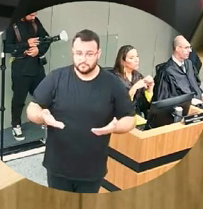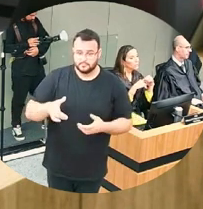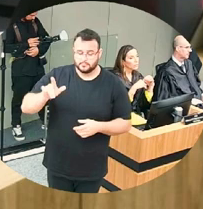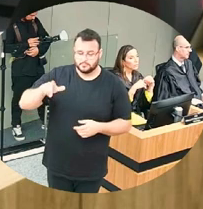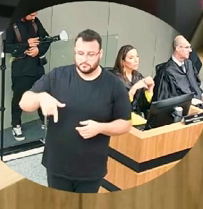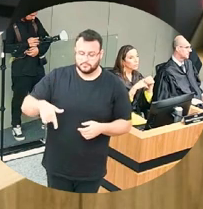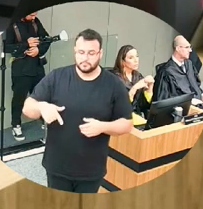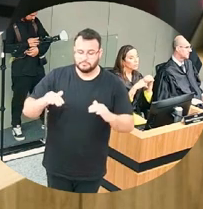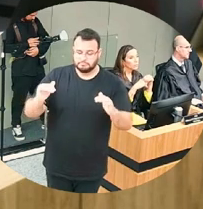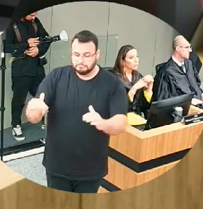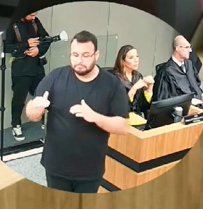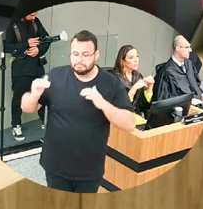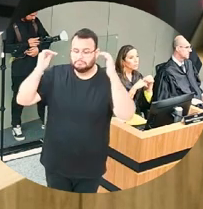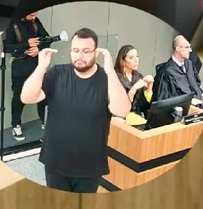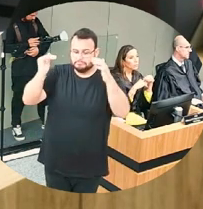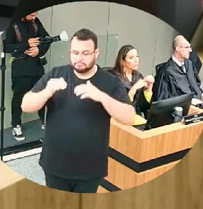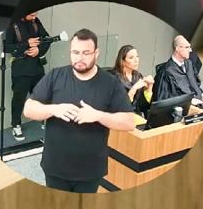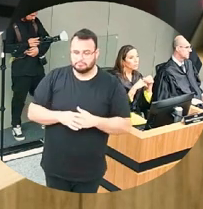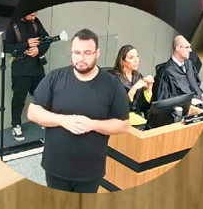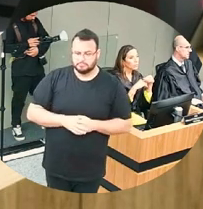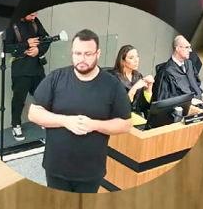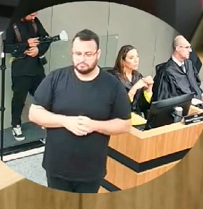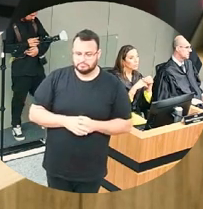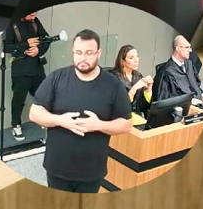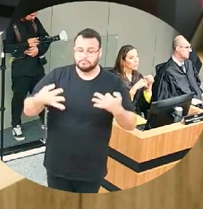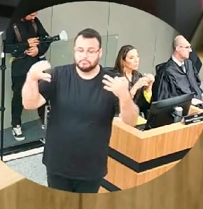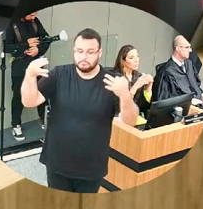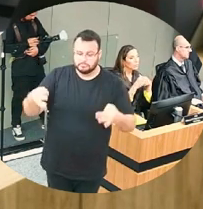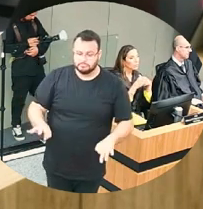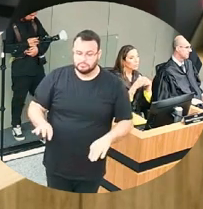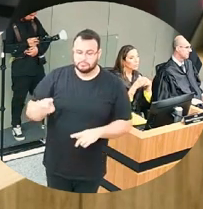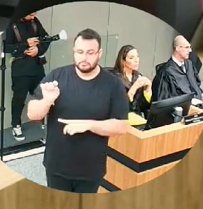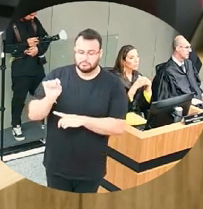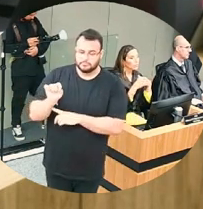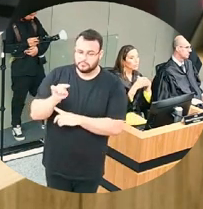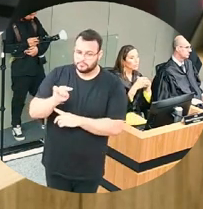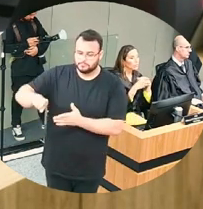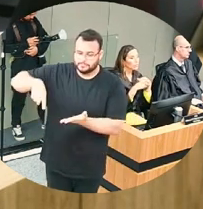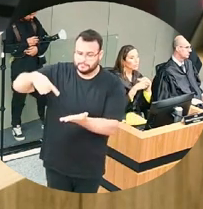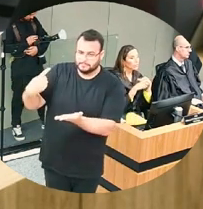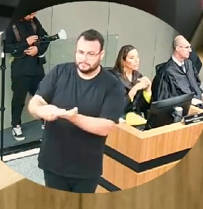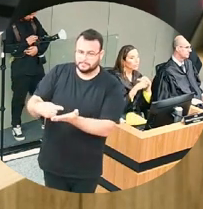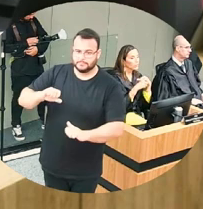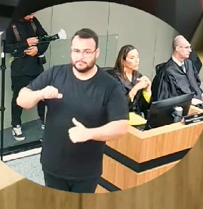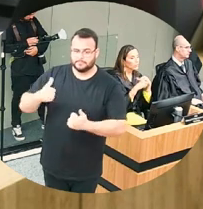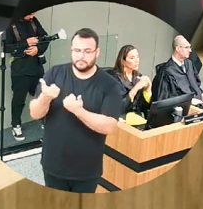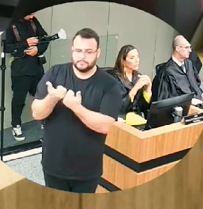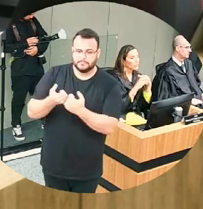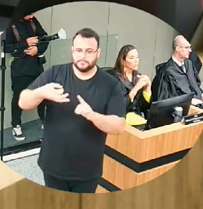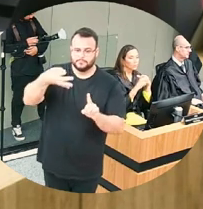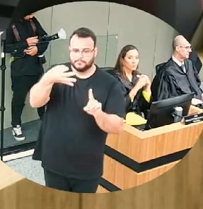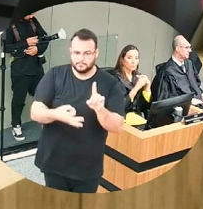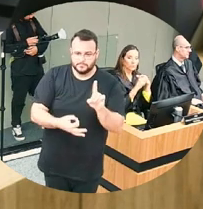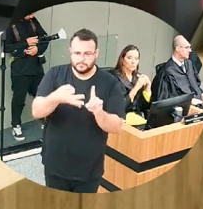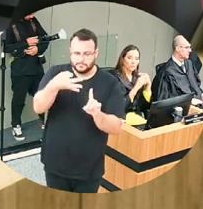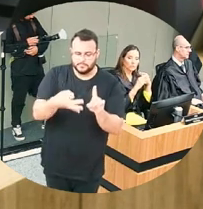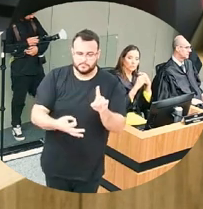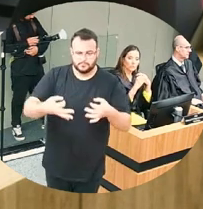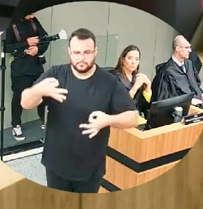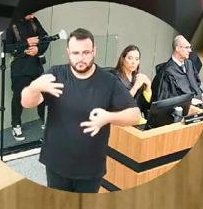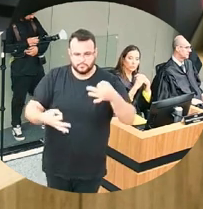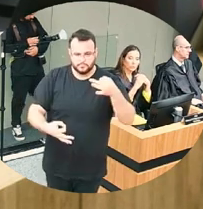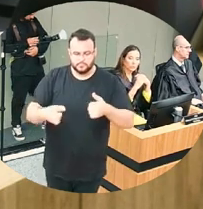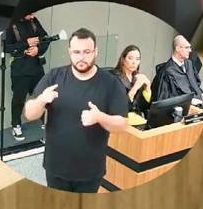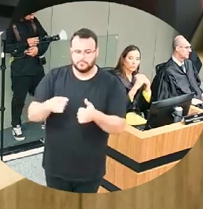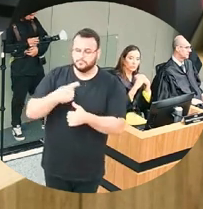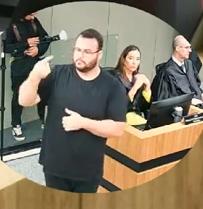sejam de alta complexidade estejam certos de que contarão com o apoio de desembargadores juízes de